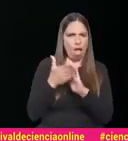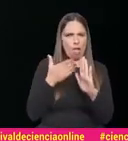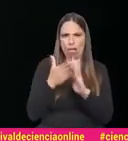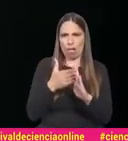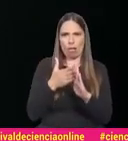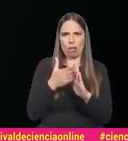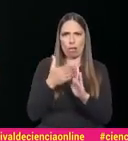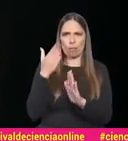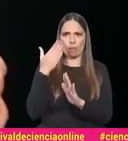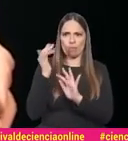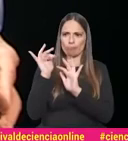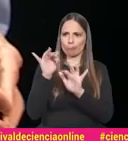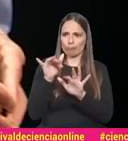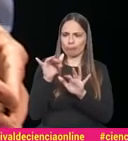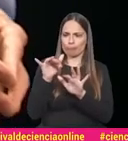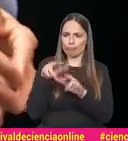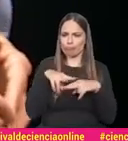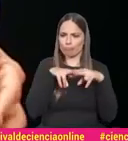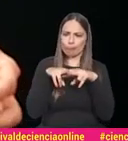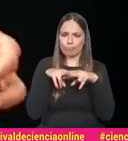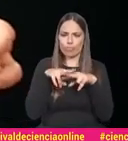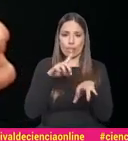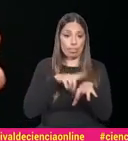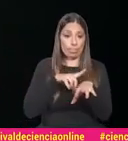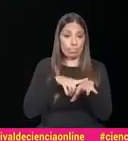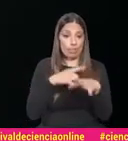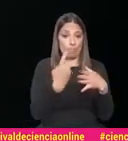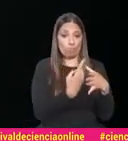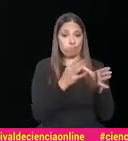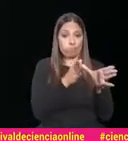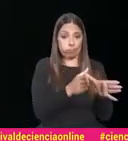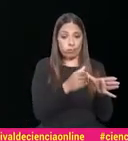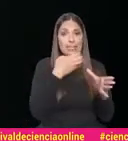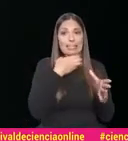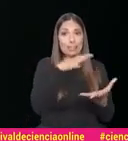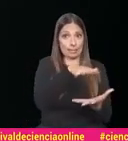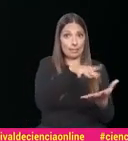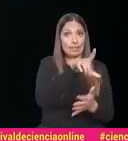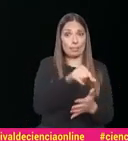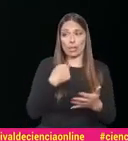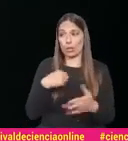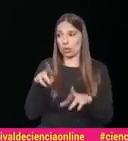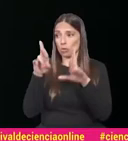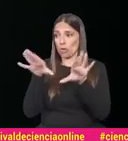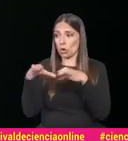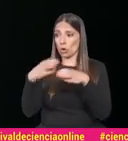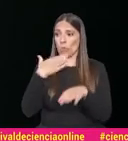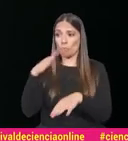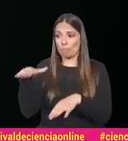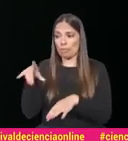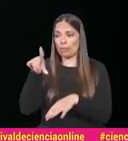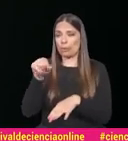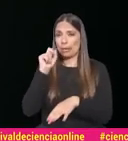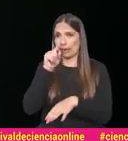a mobilizar-se para o período de confinamento e de crise, também espero agora que seja a comunidade científica que